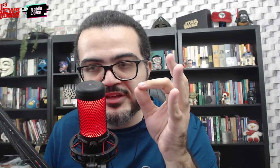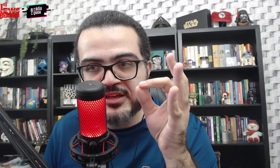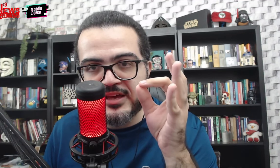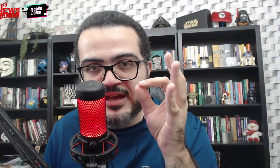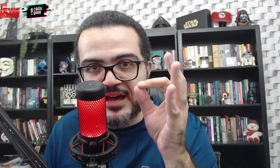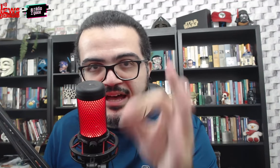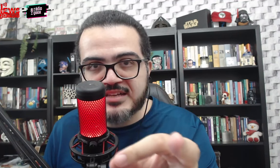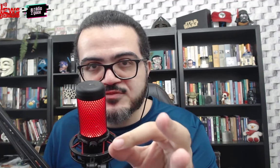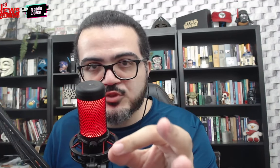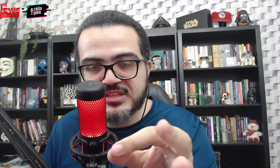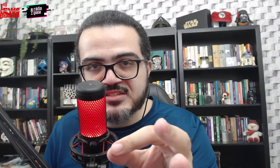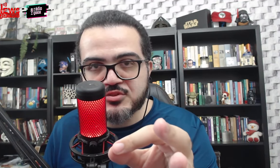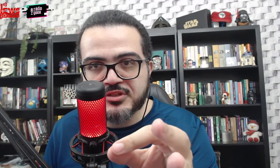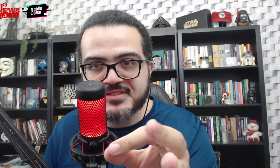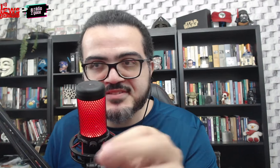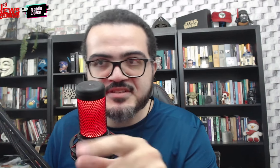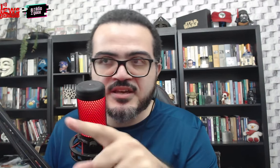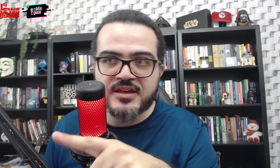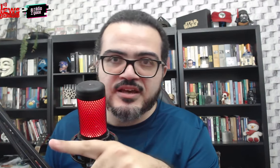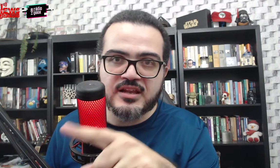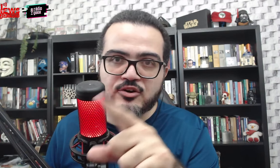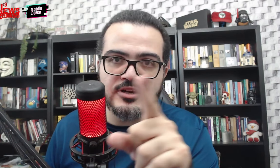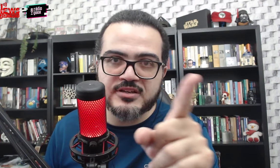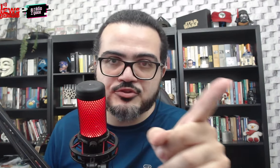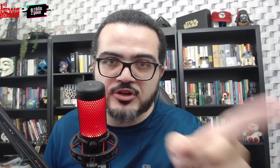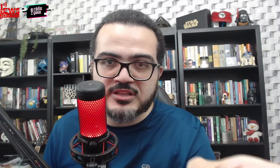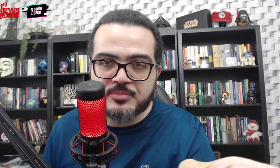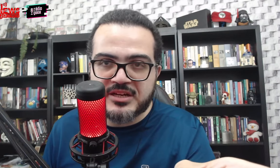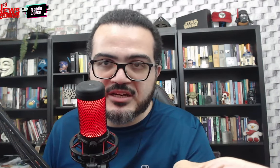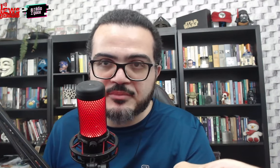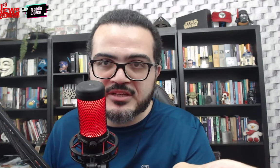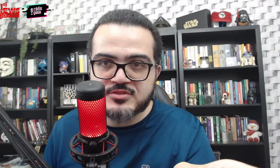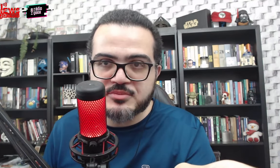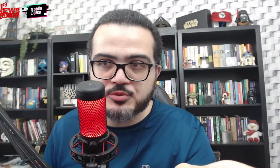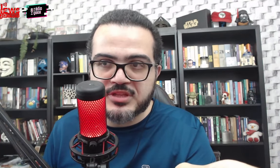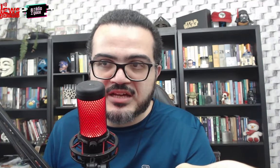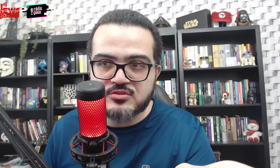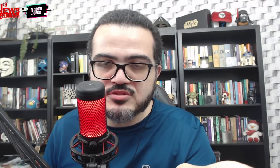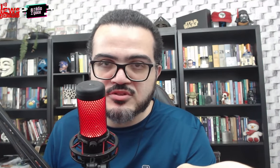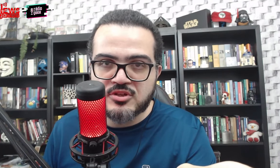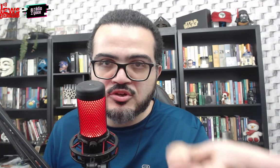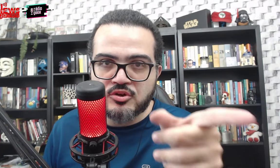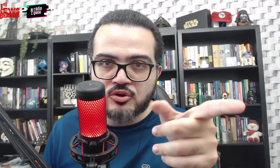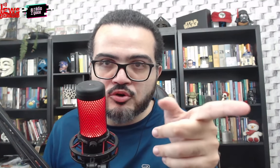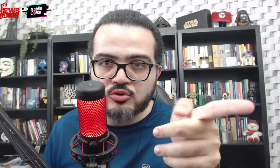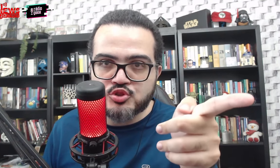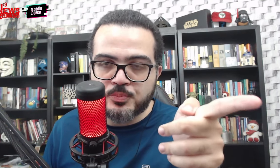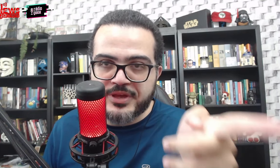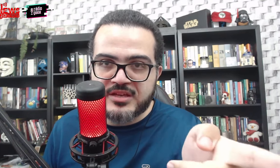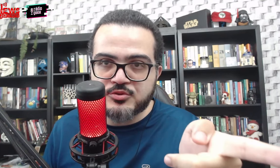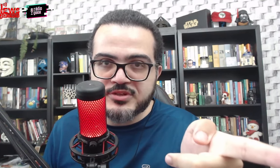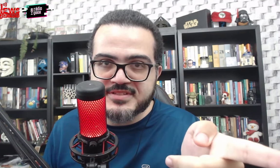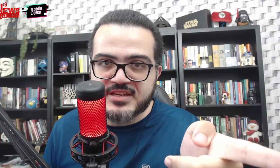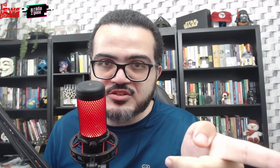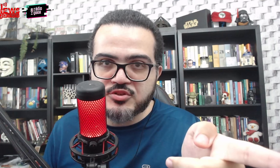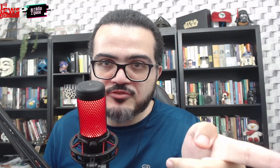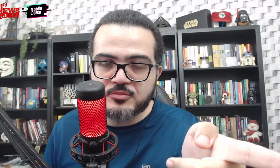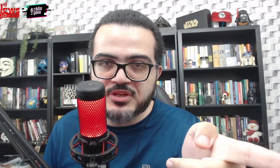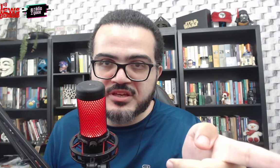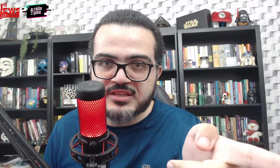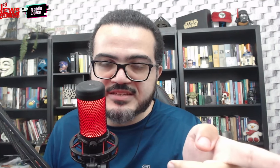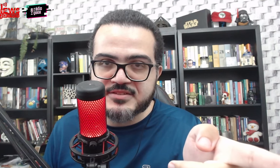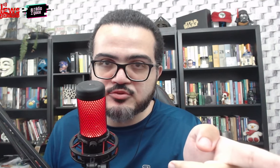ocorrem as votações ele agora retorna pra Câmara dos Deputados onde o PL